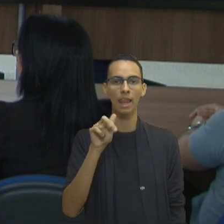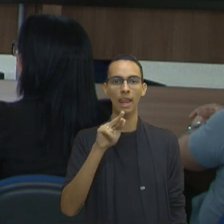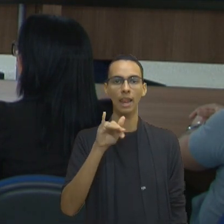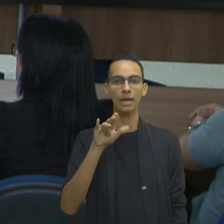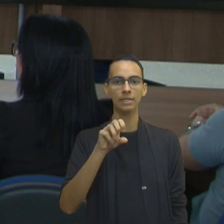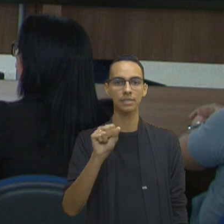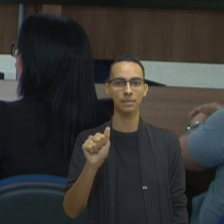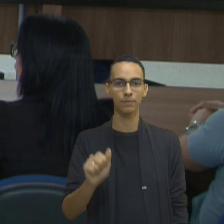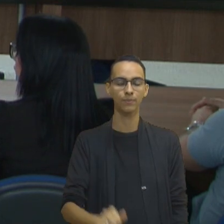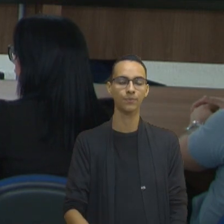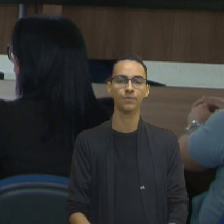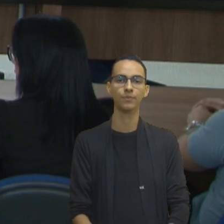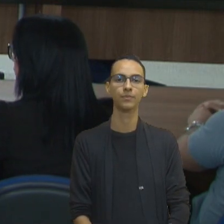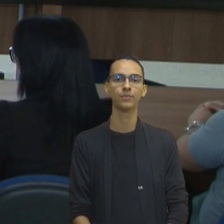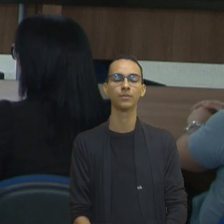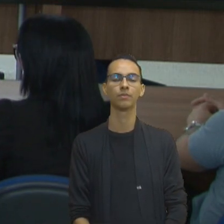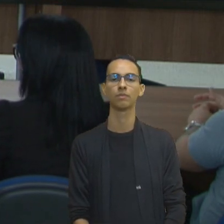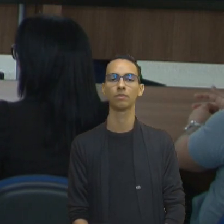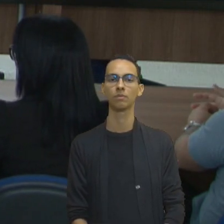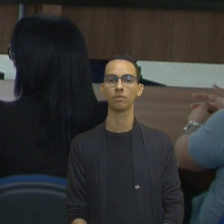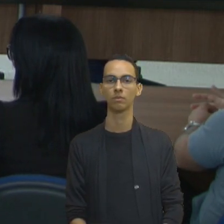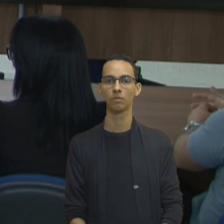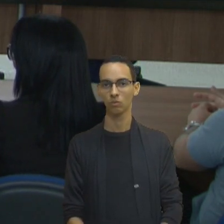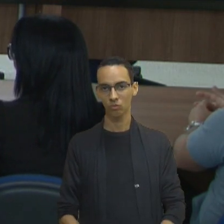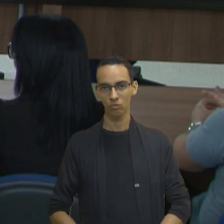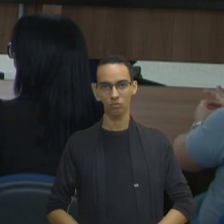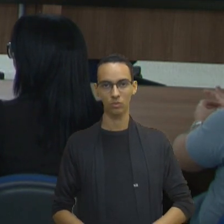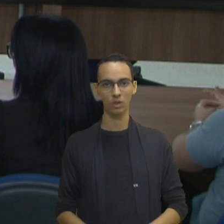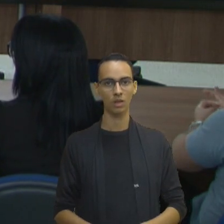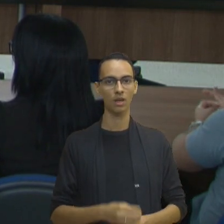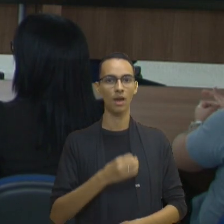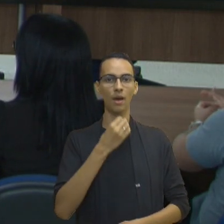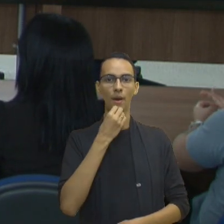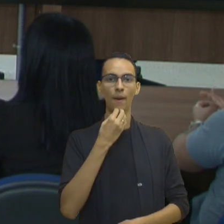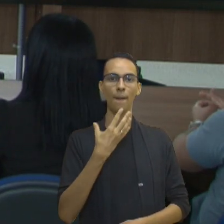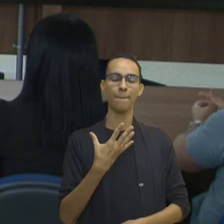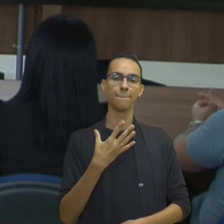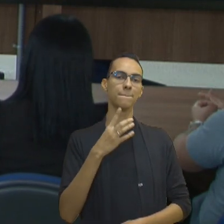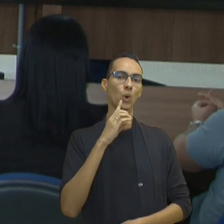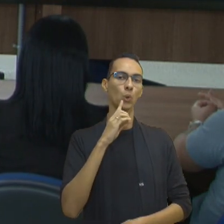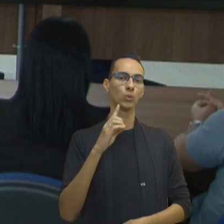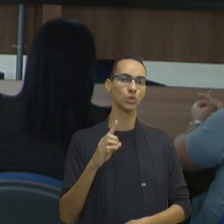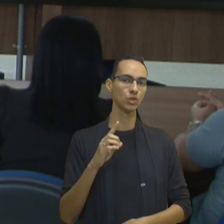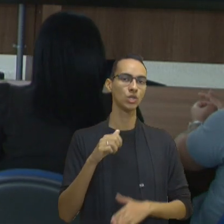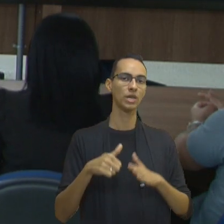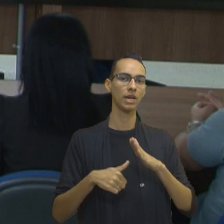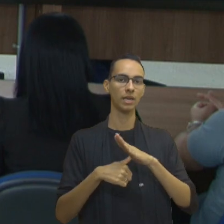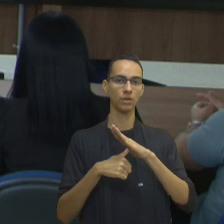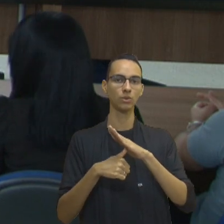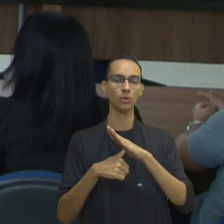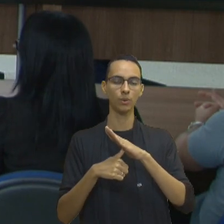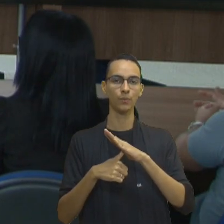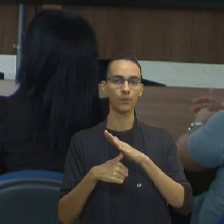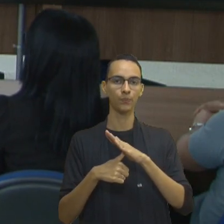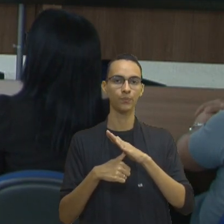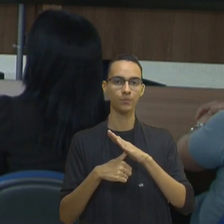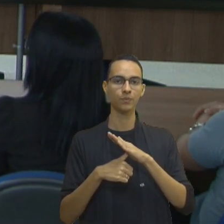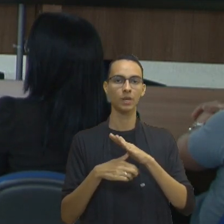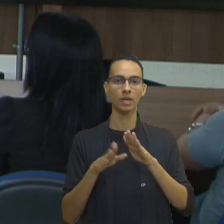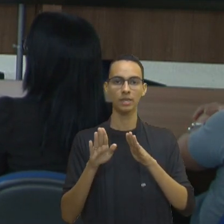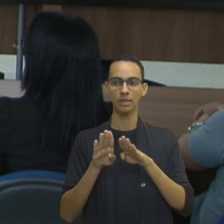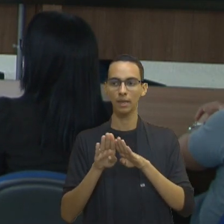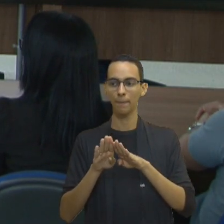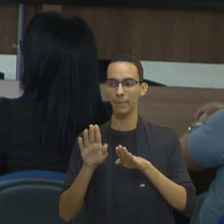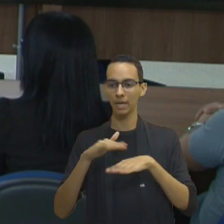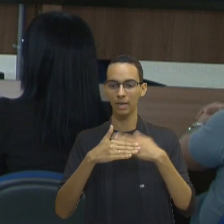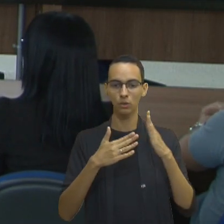ir? Tá ligado? Bom dia, reitor, senhora vice-reitora, os pró-reitores e demais